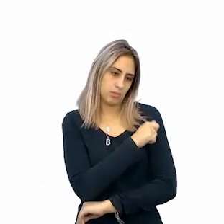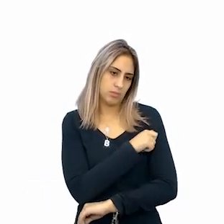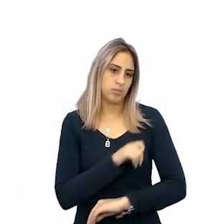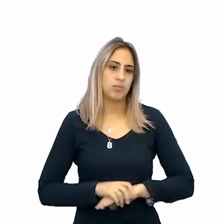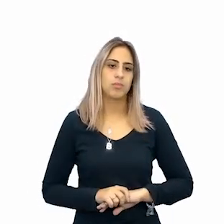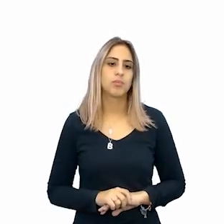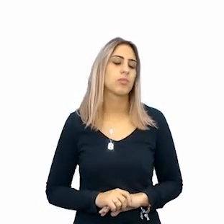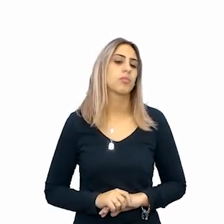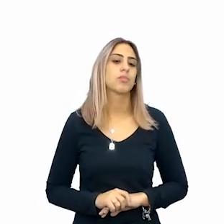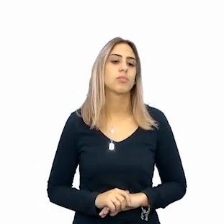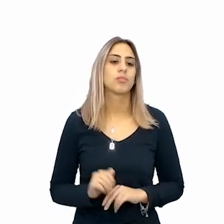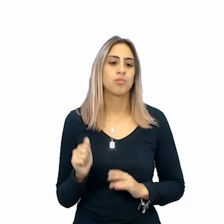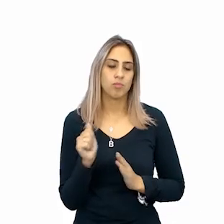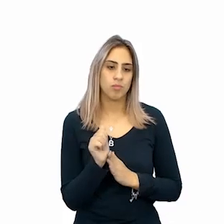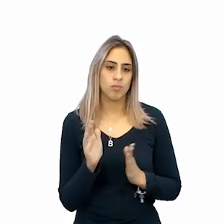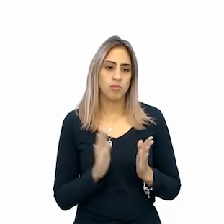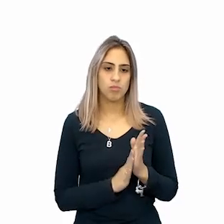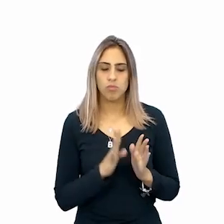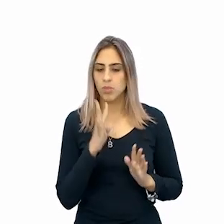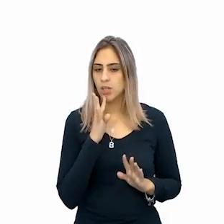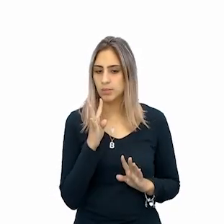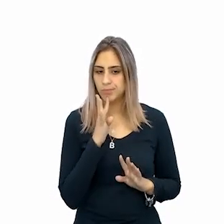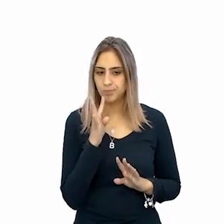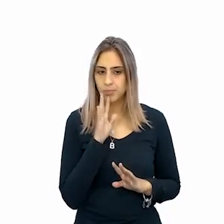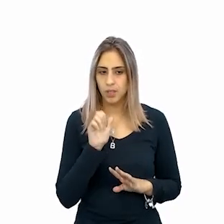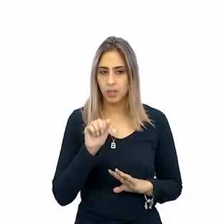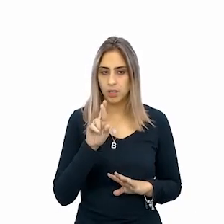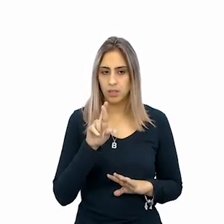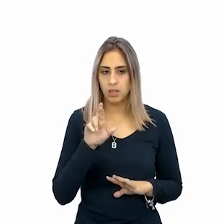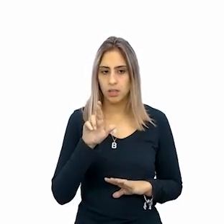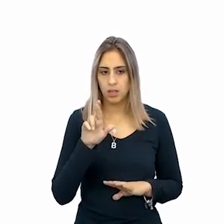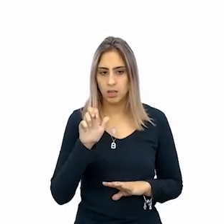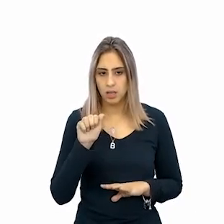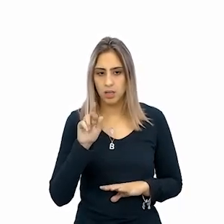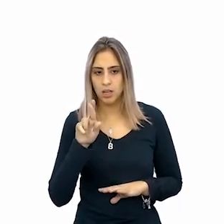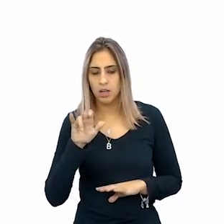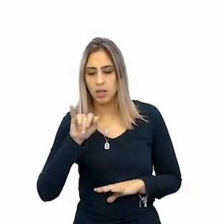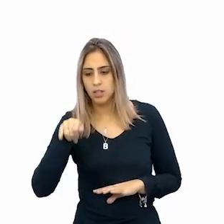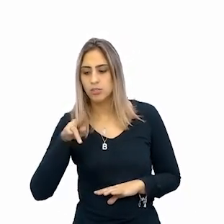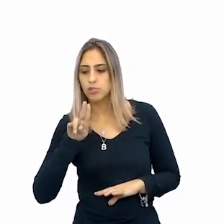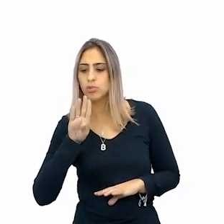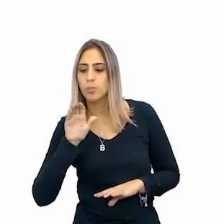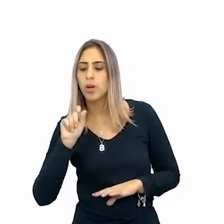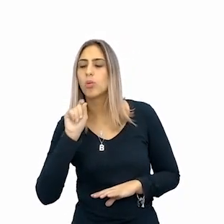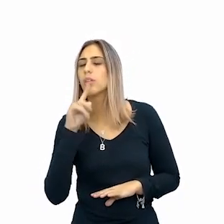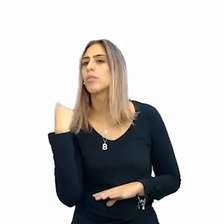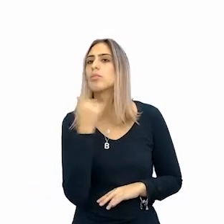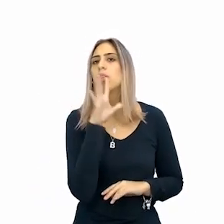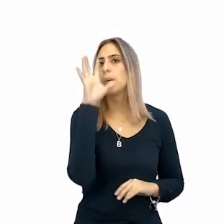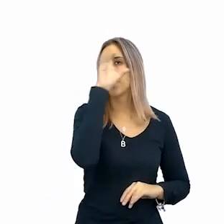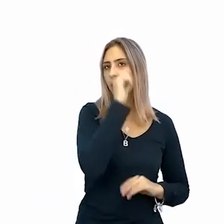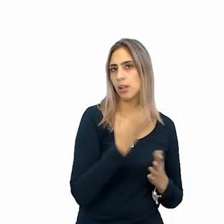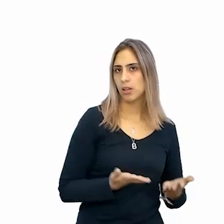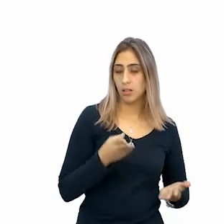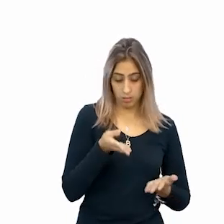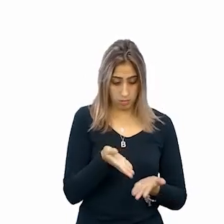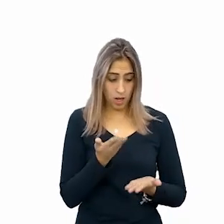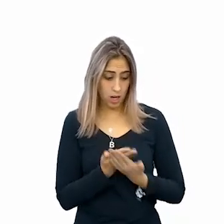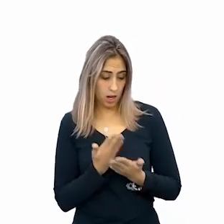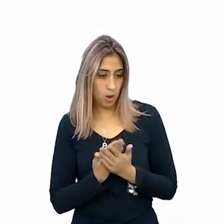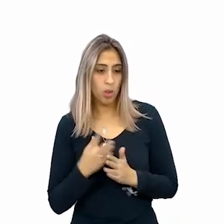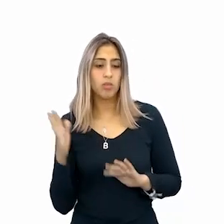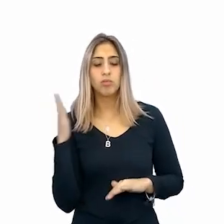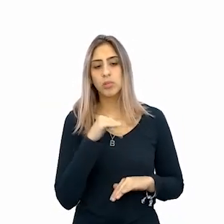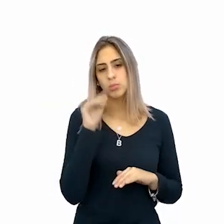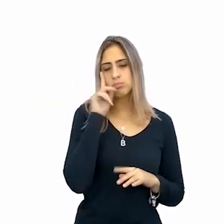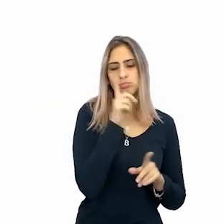tá? E a atividade Conhecendo Ararajuba, o que vamos aprender? Então, nesta aula, vamos